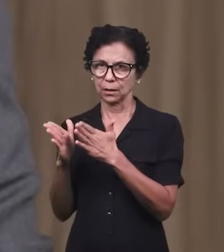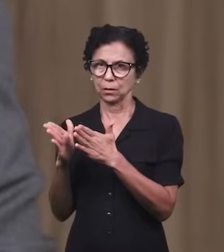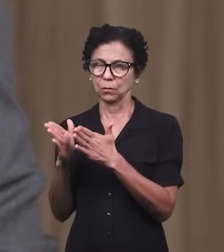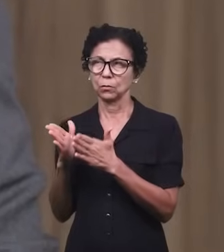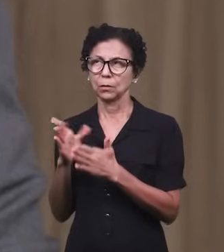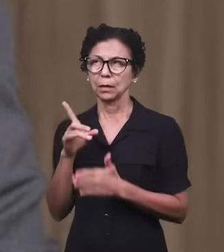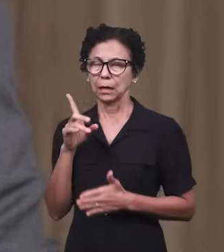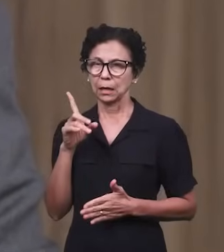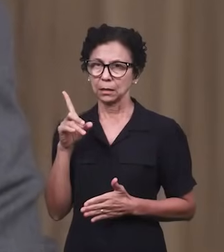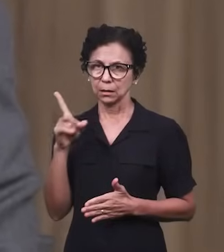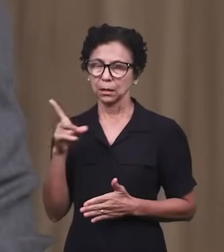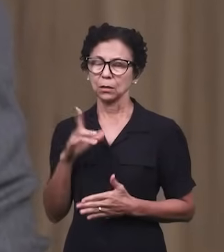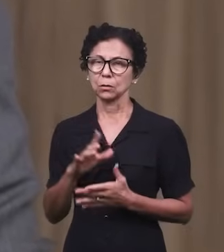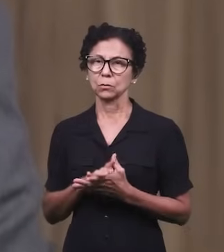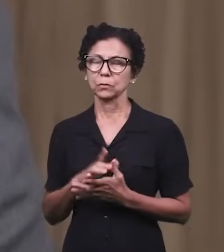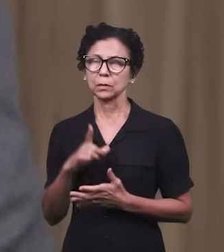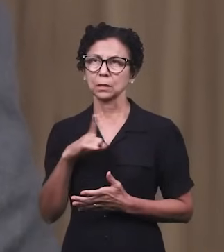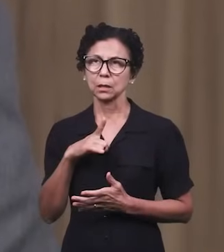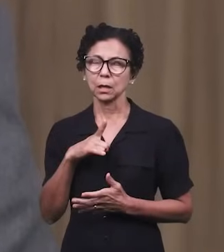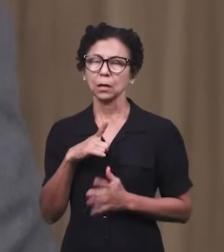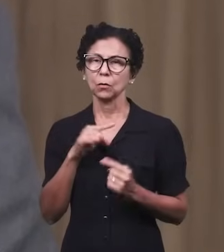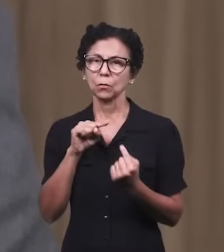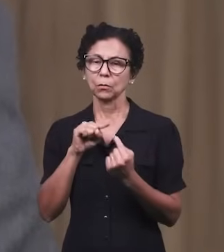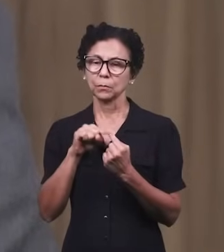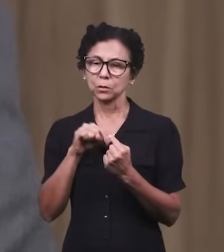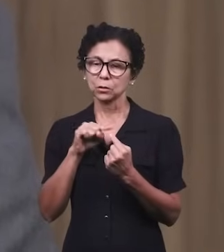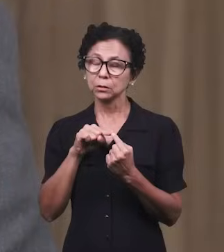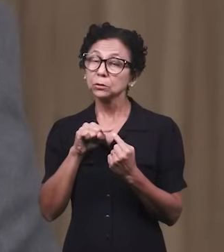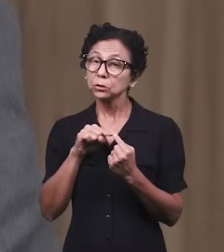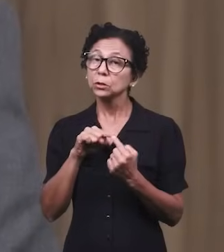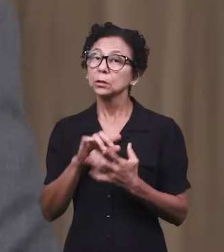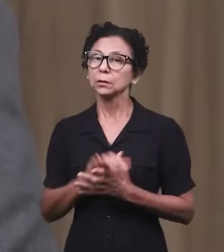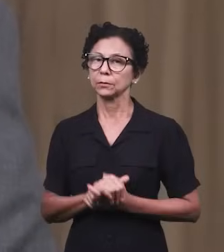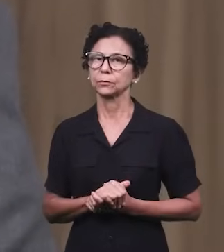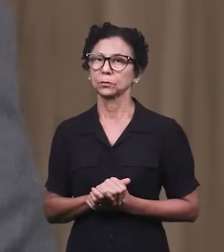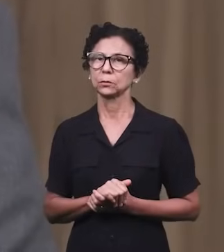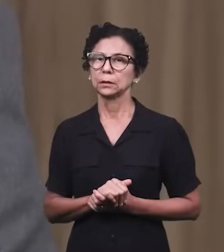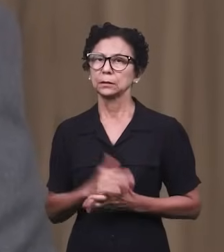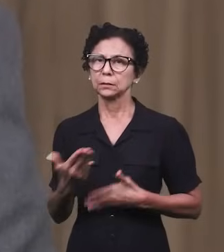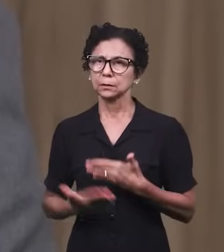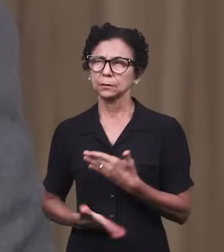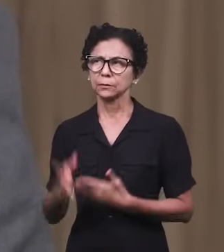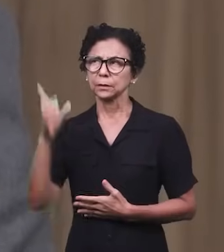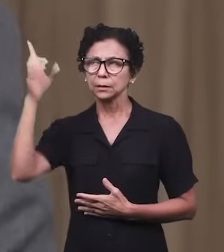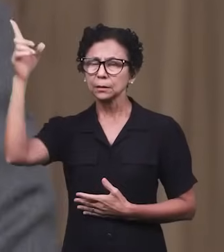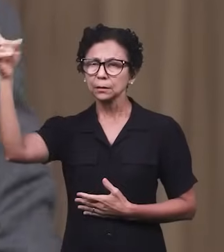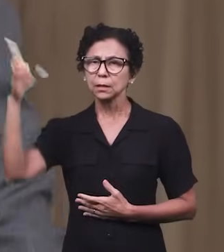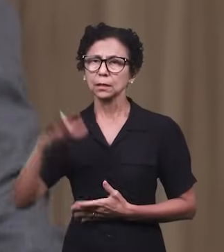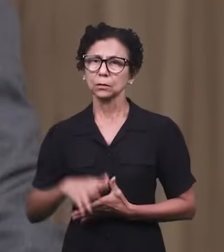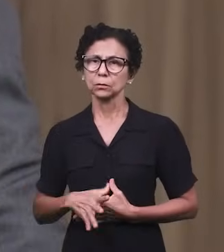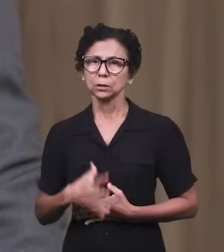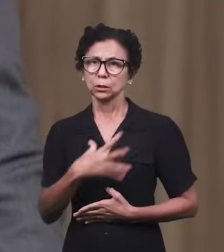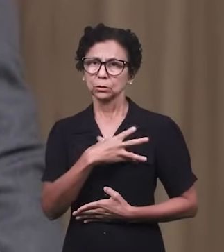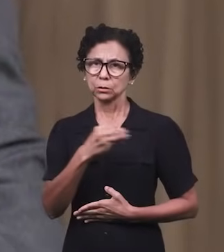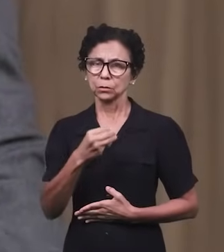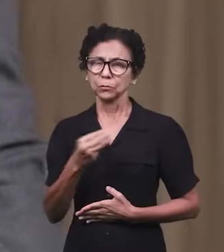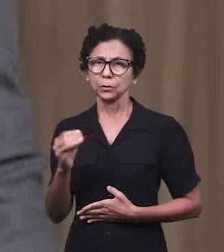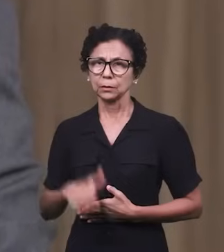coloca no seu coração de criar os seus filhos, né? De renunciar a algumas coisas para que o seu